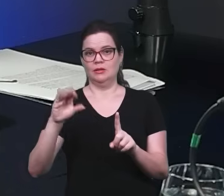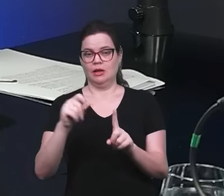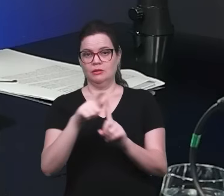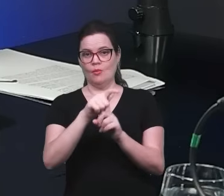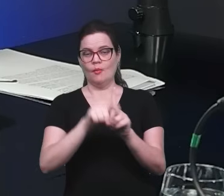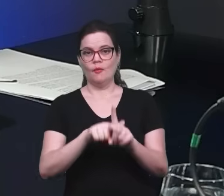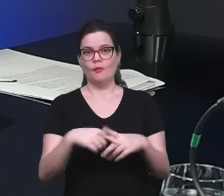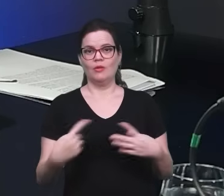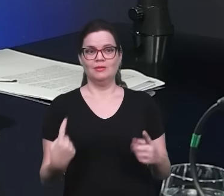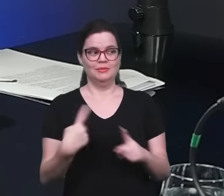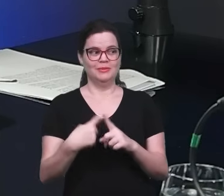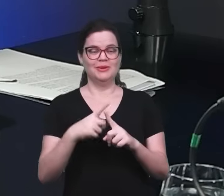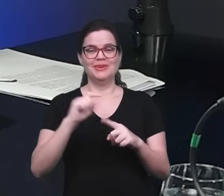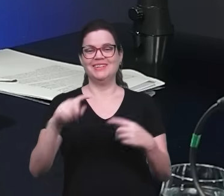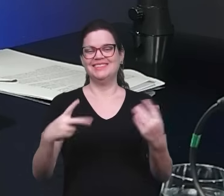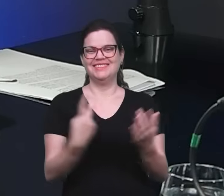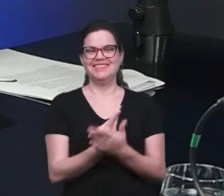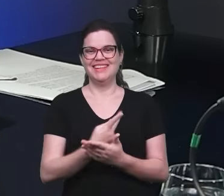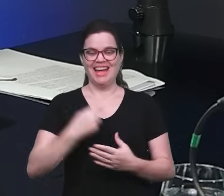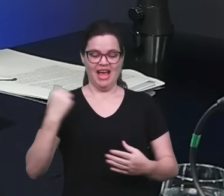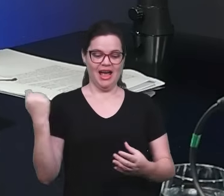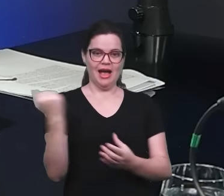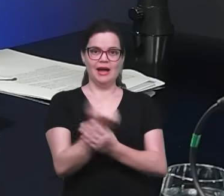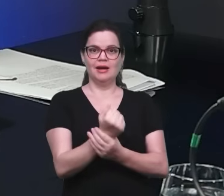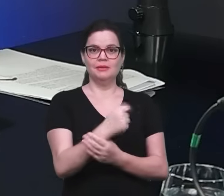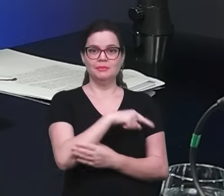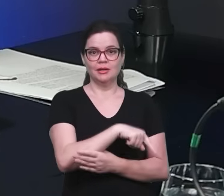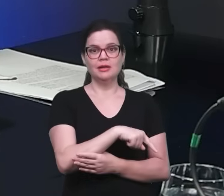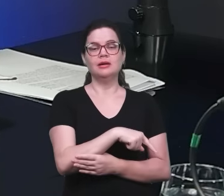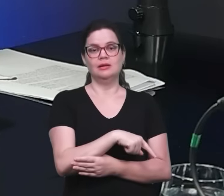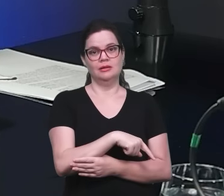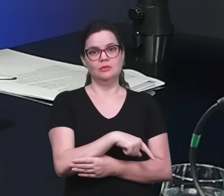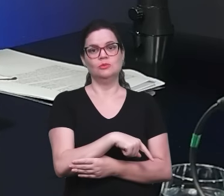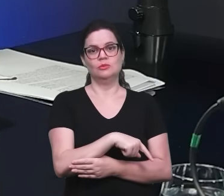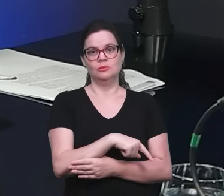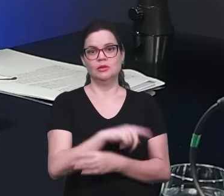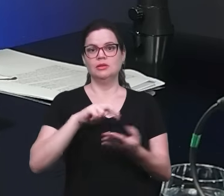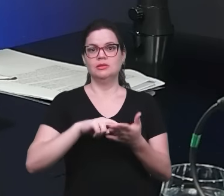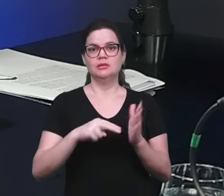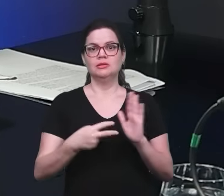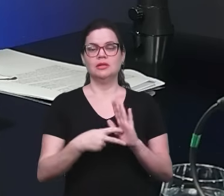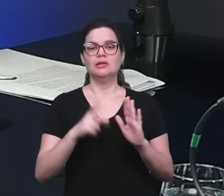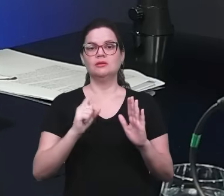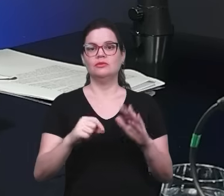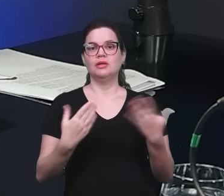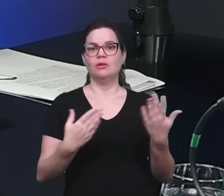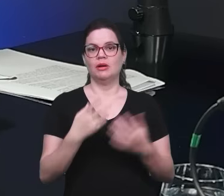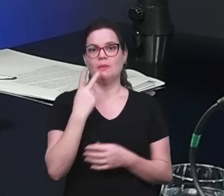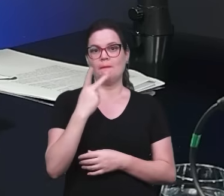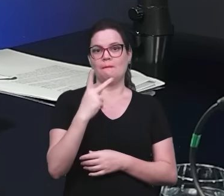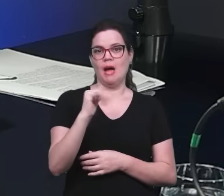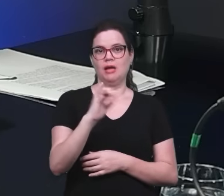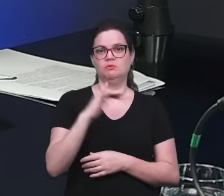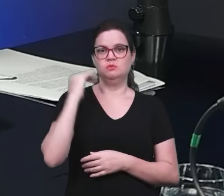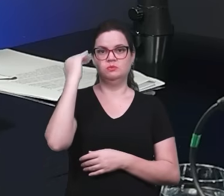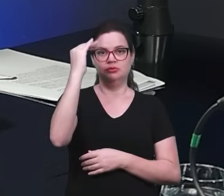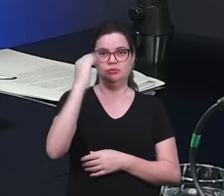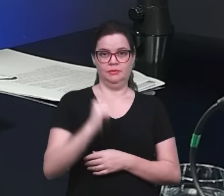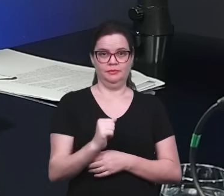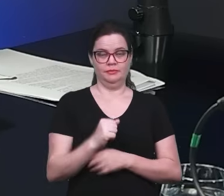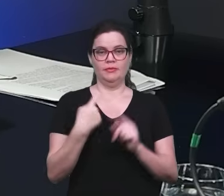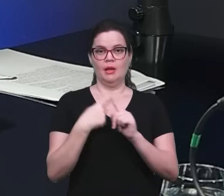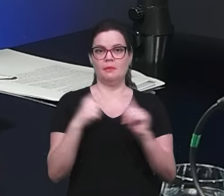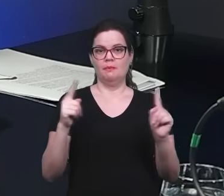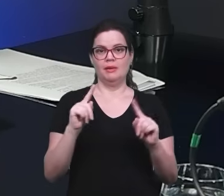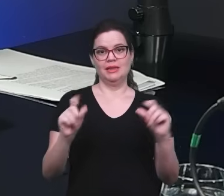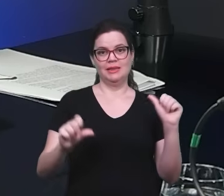significa pai elevado. E o Senhor muda o nome dele nessa jornada de fé, o Senhor muda o nome